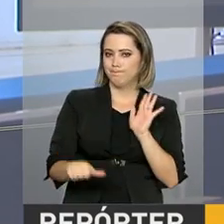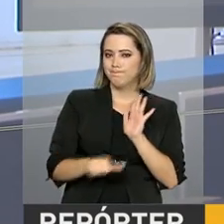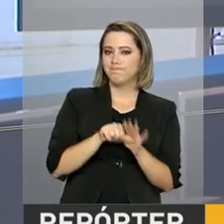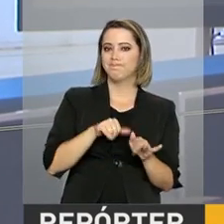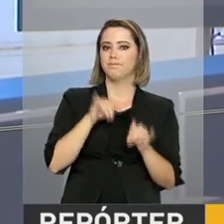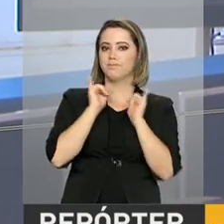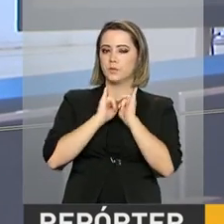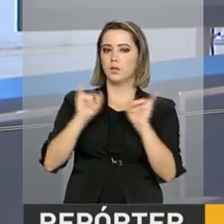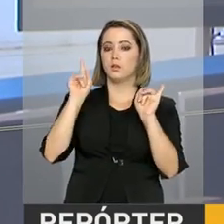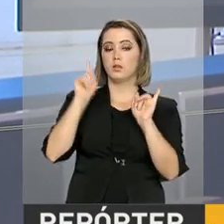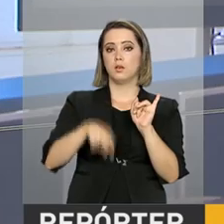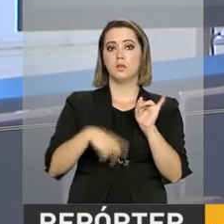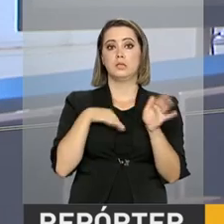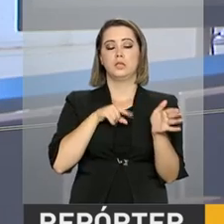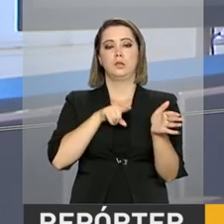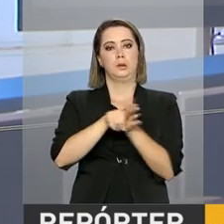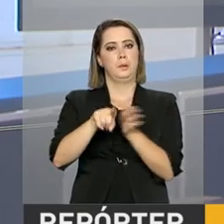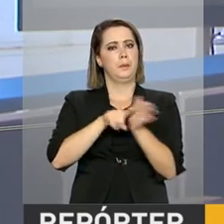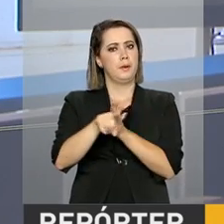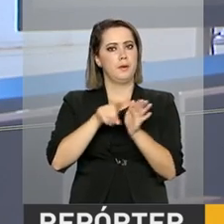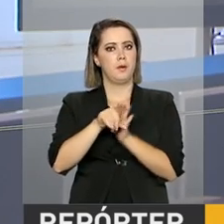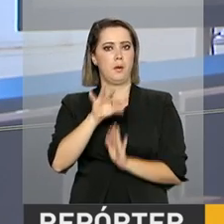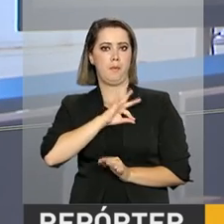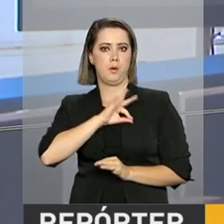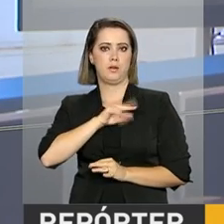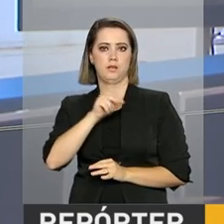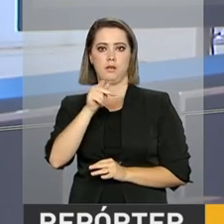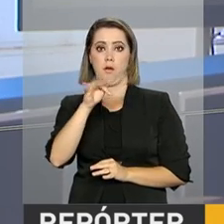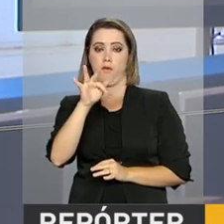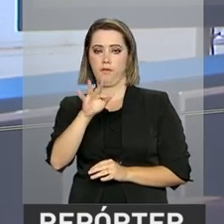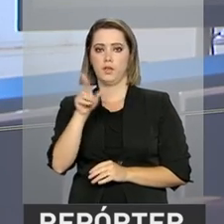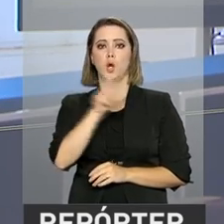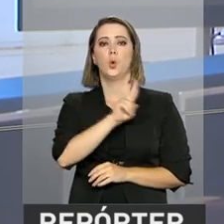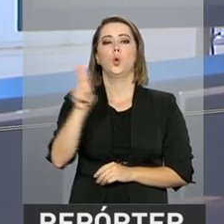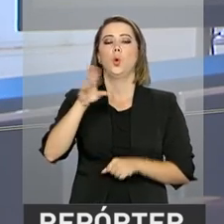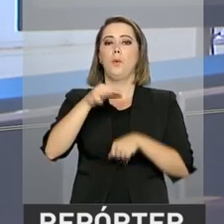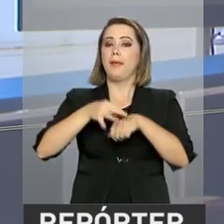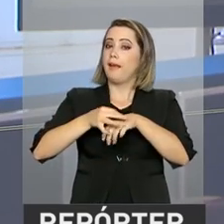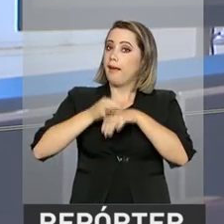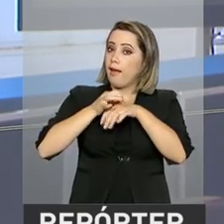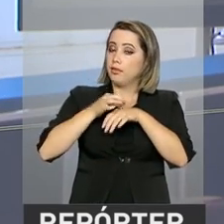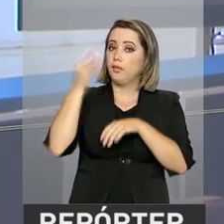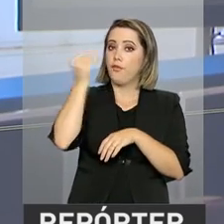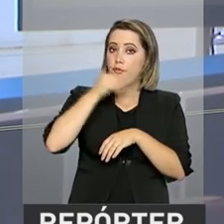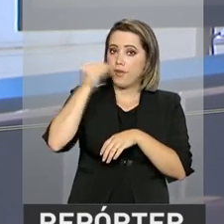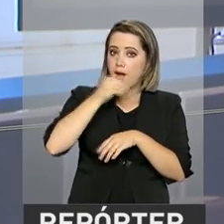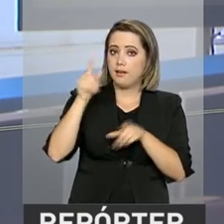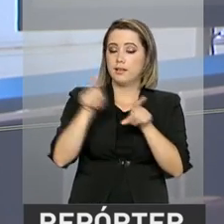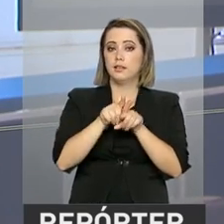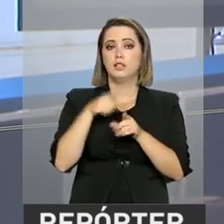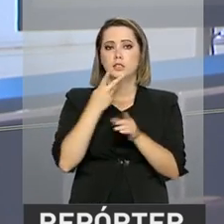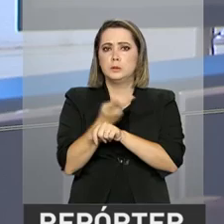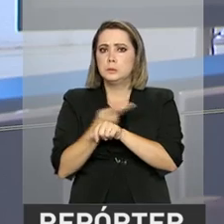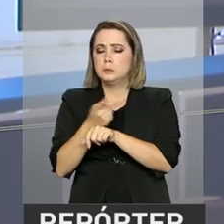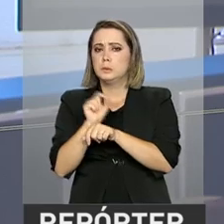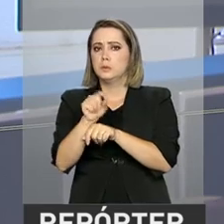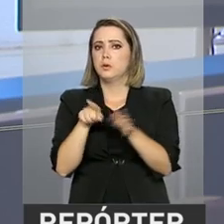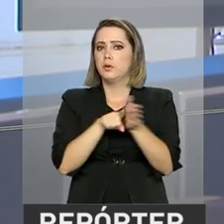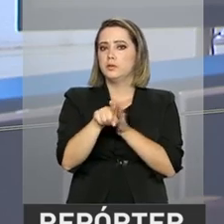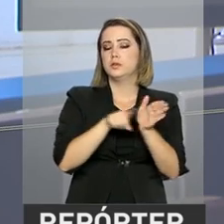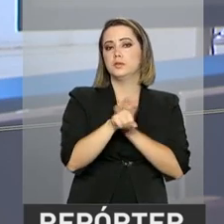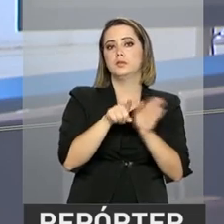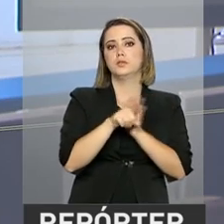informação é sobre a operação carne fraca deflagrada hoje pela Polícia Federal que investiga a comercialização de alimentos